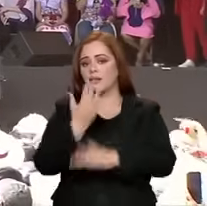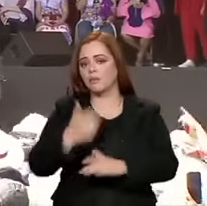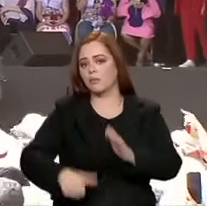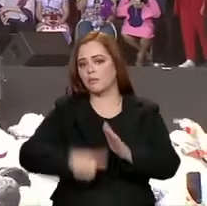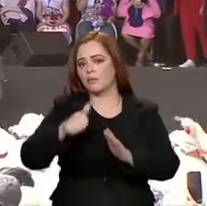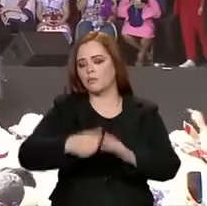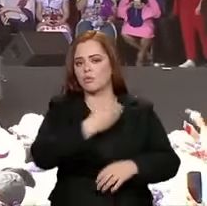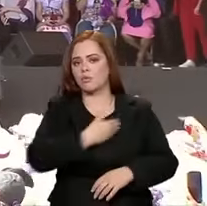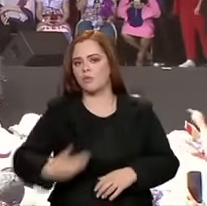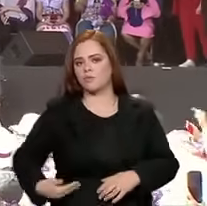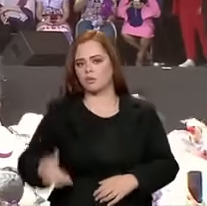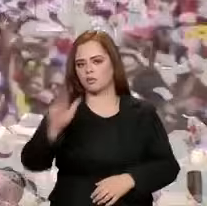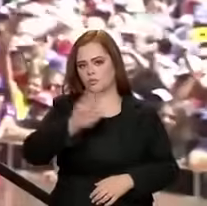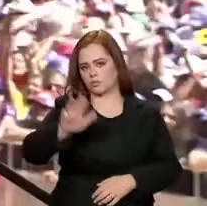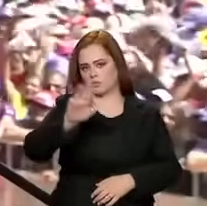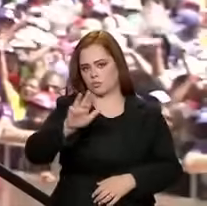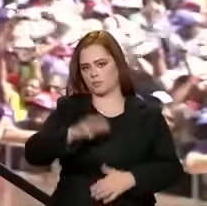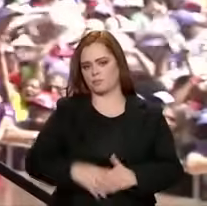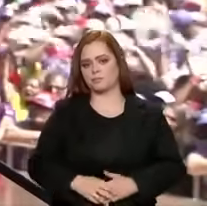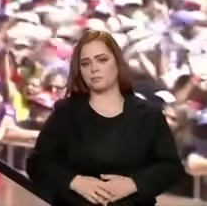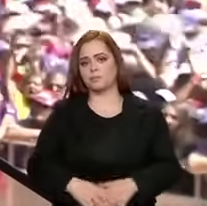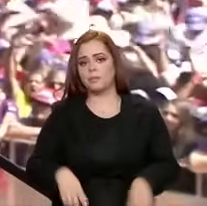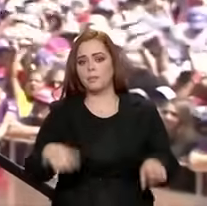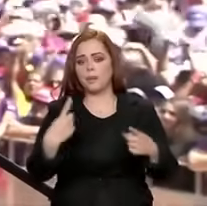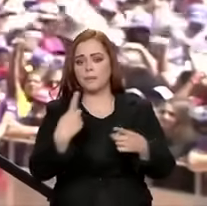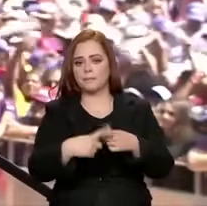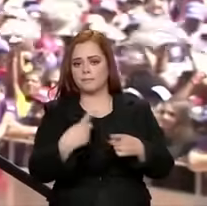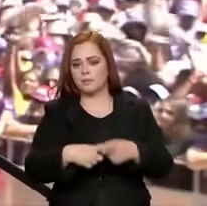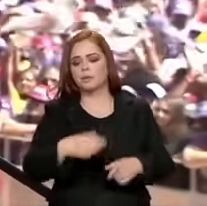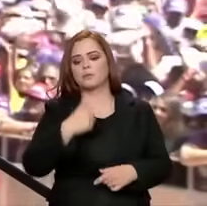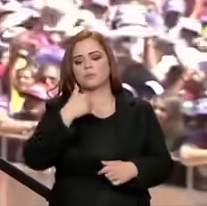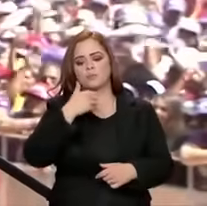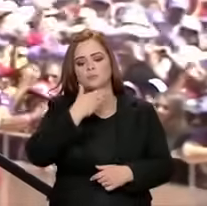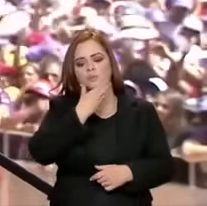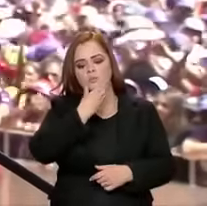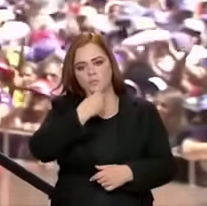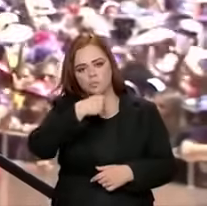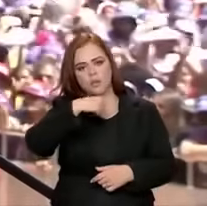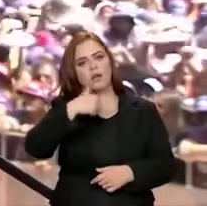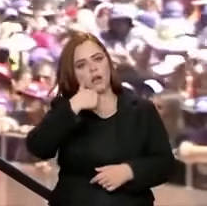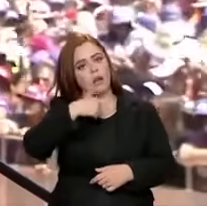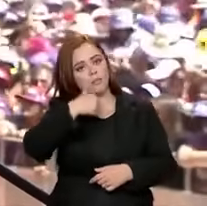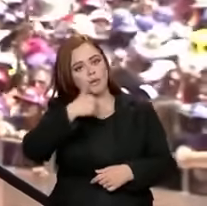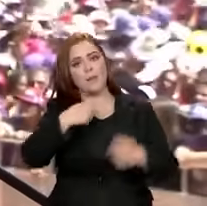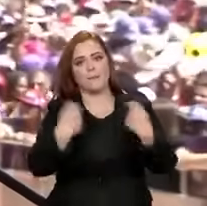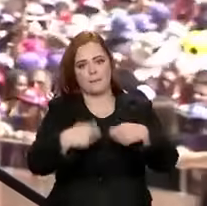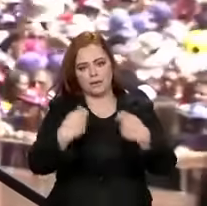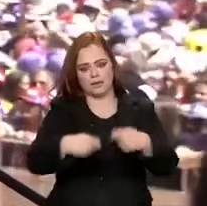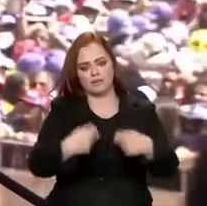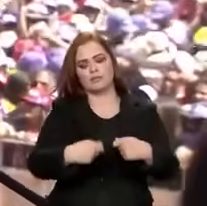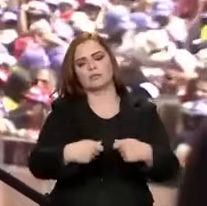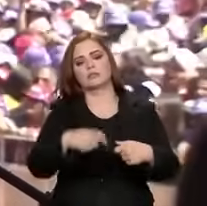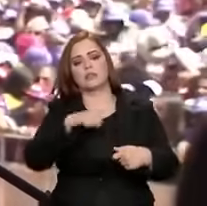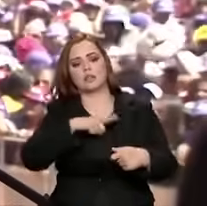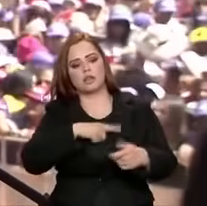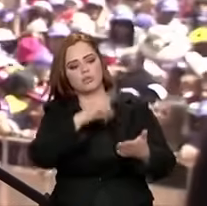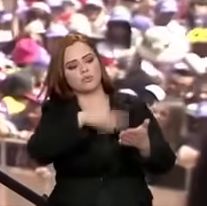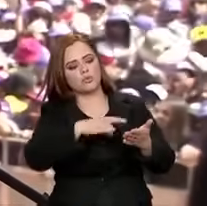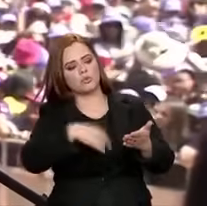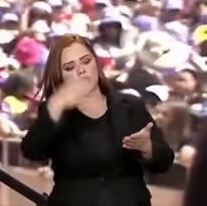do presidente Lula para que a mulher tenha os documentos e igualmente tenha os benefícios